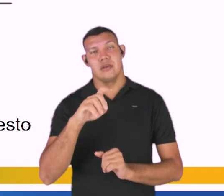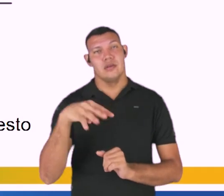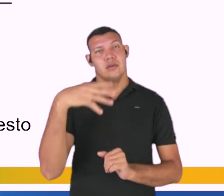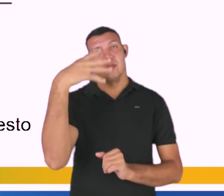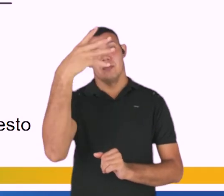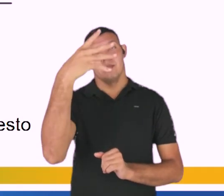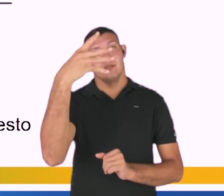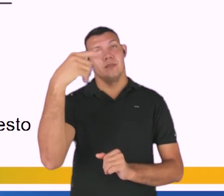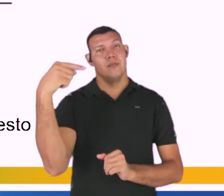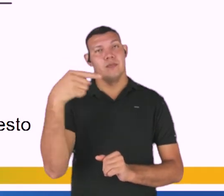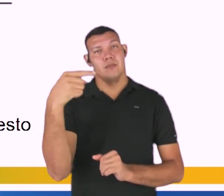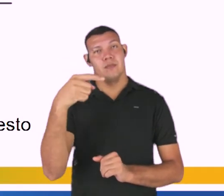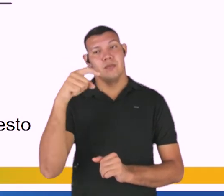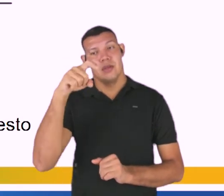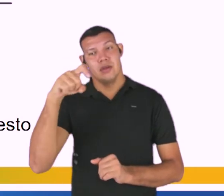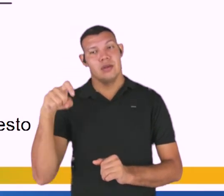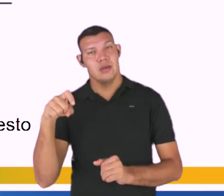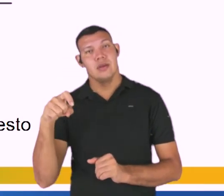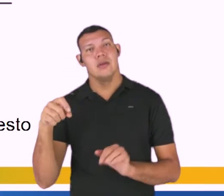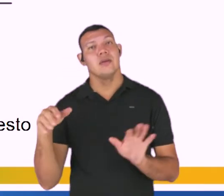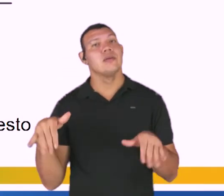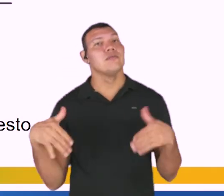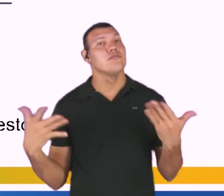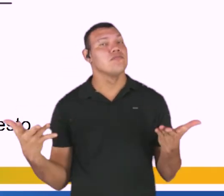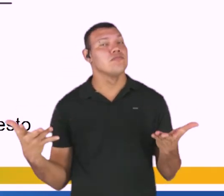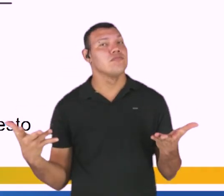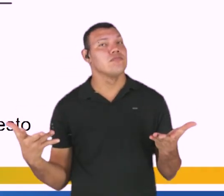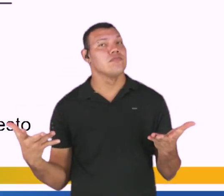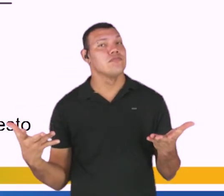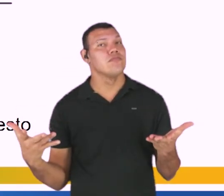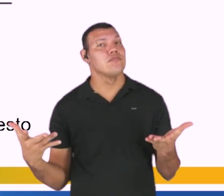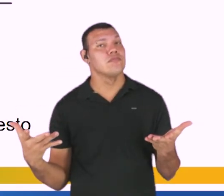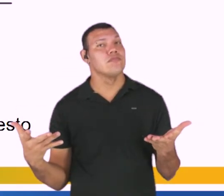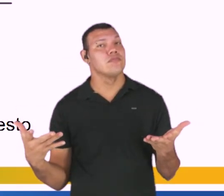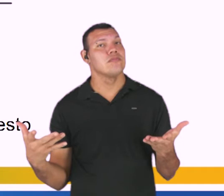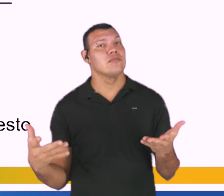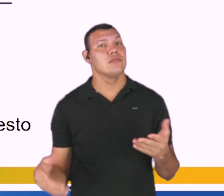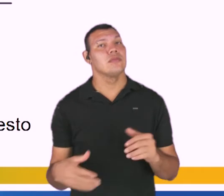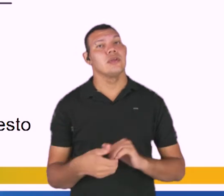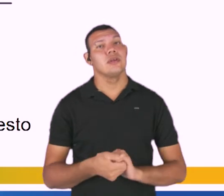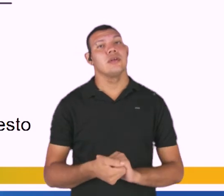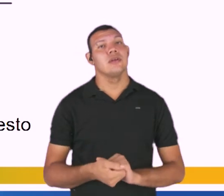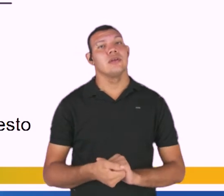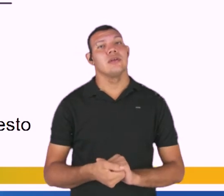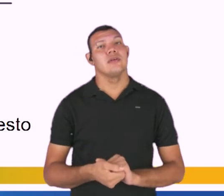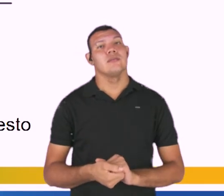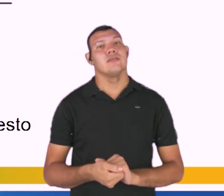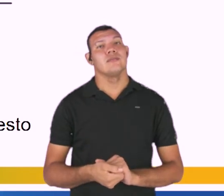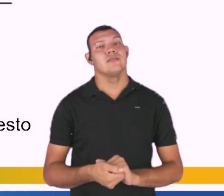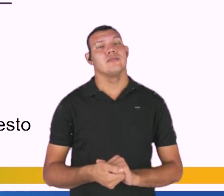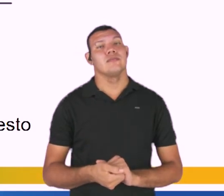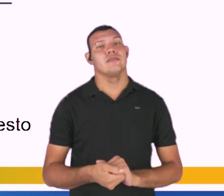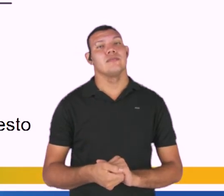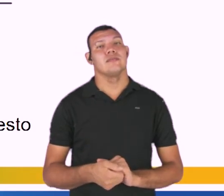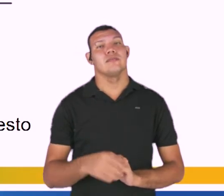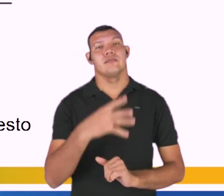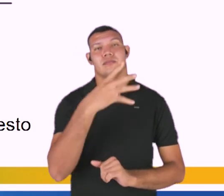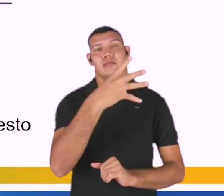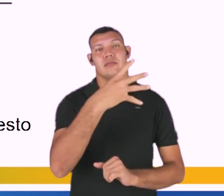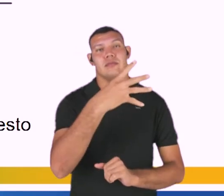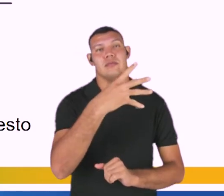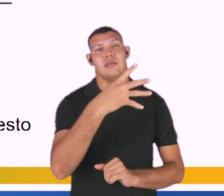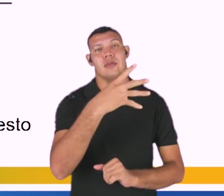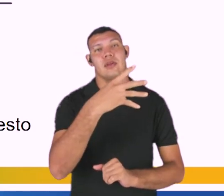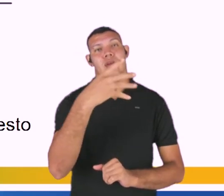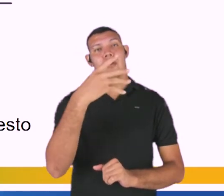quarta potência - x ou seja nós teremos aí é potências de